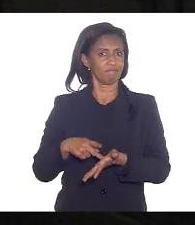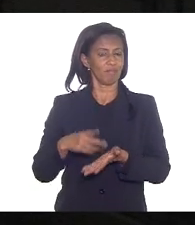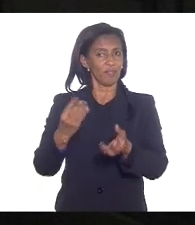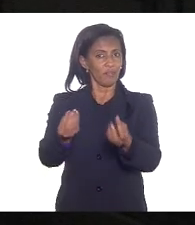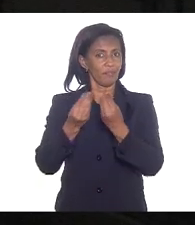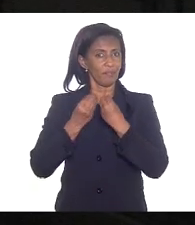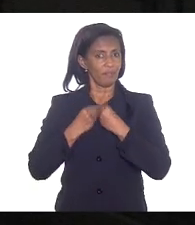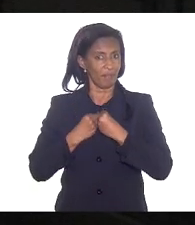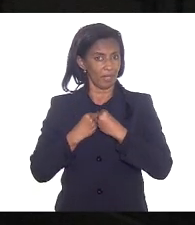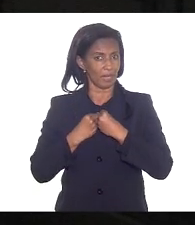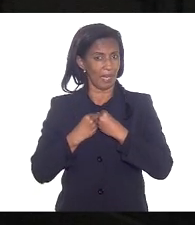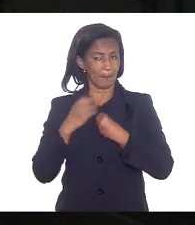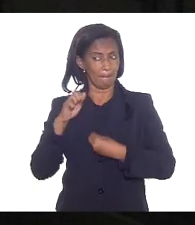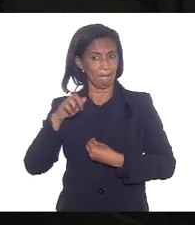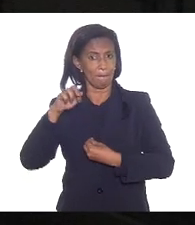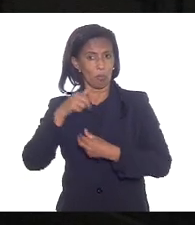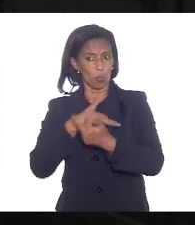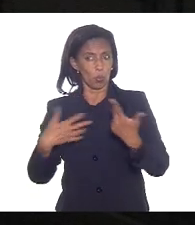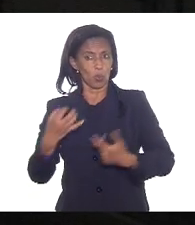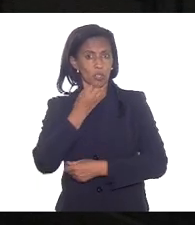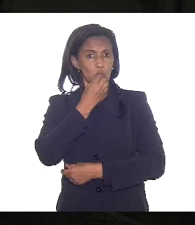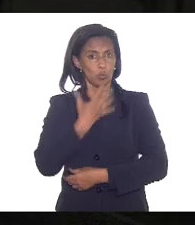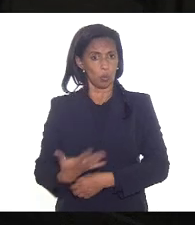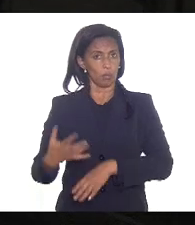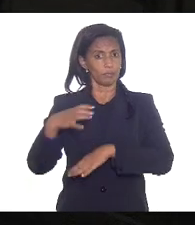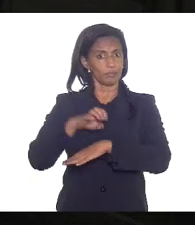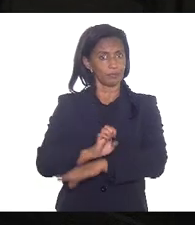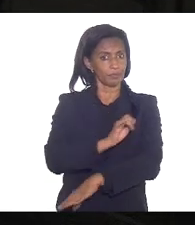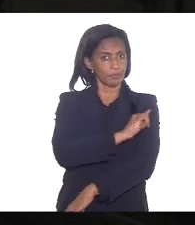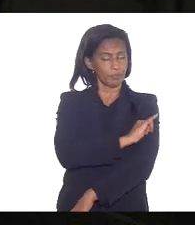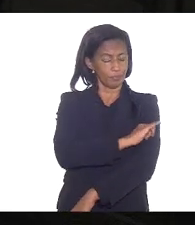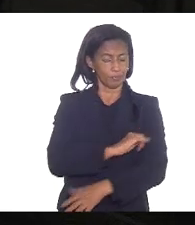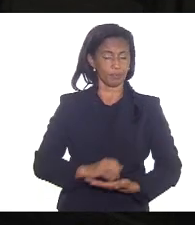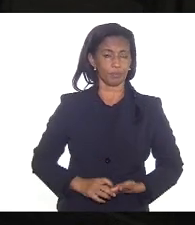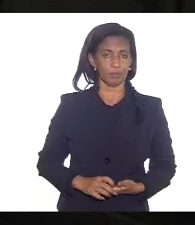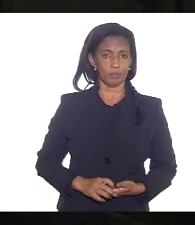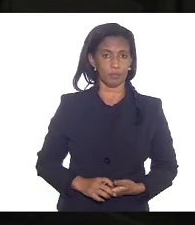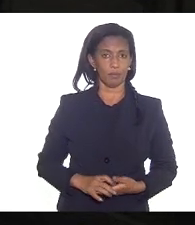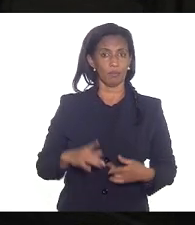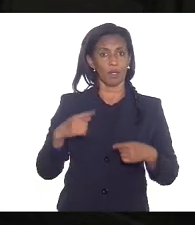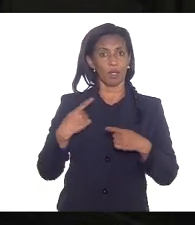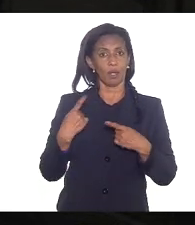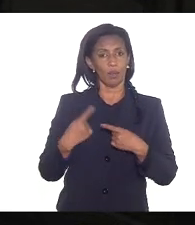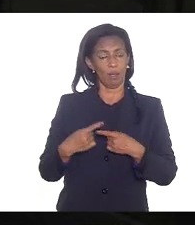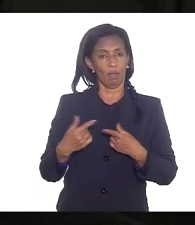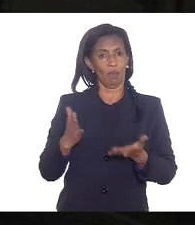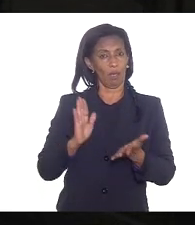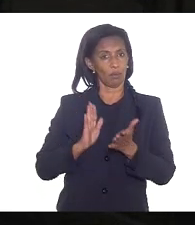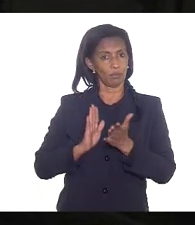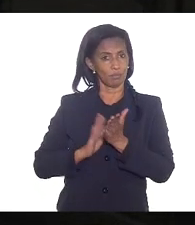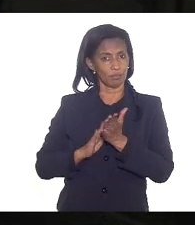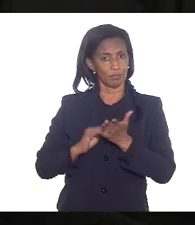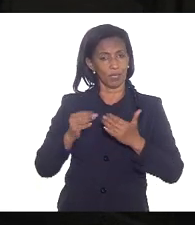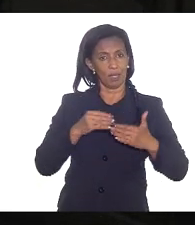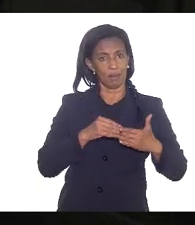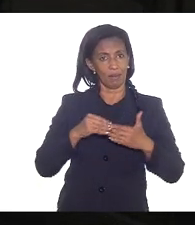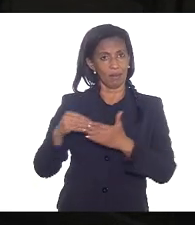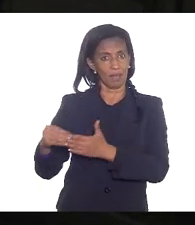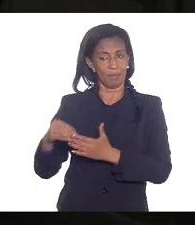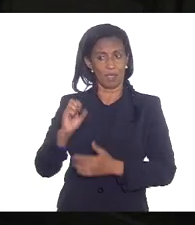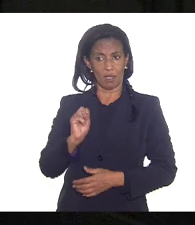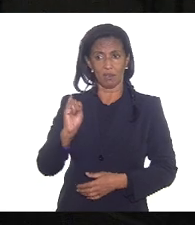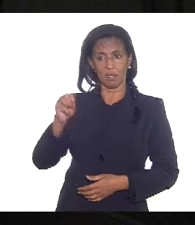trará benefícios para o estado do Rio de Janeiro Portanto o que ela encaminhar pelo PDT o